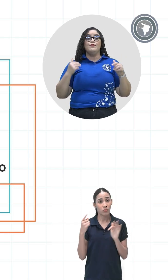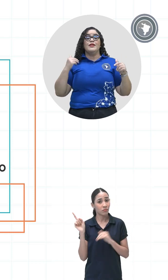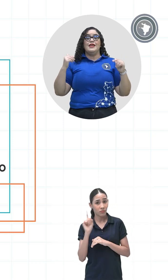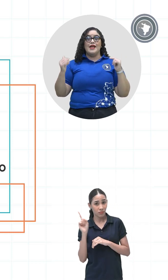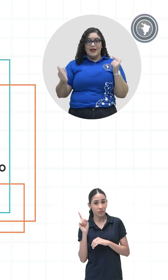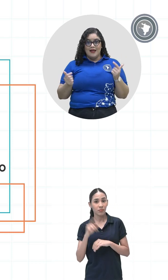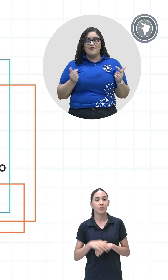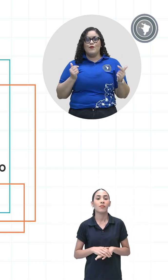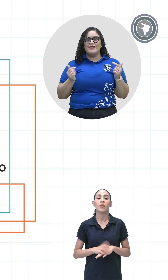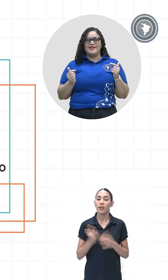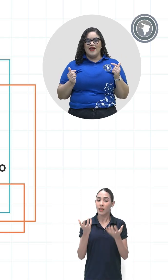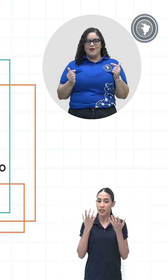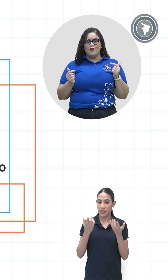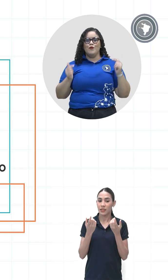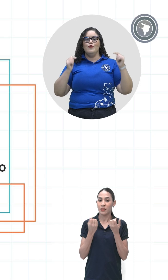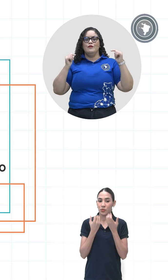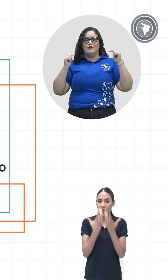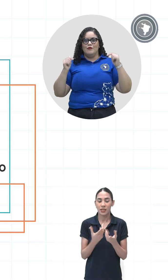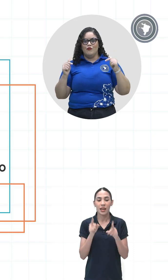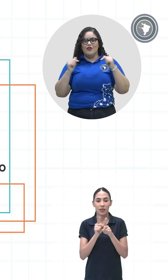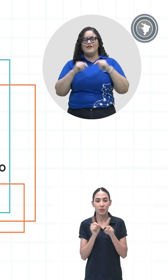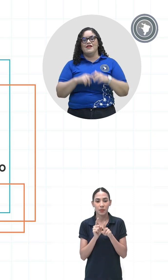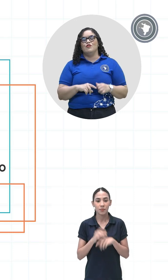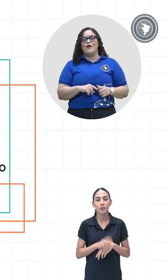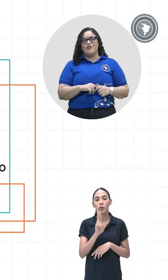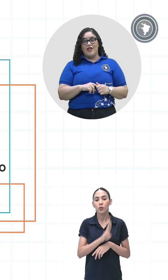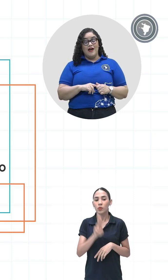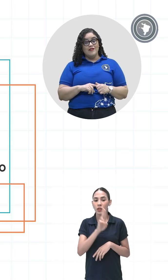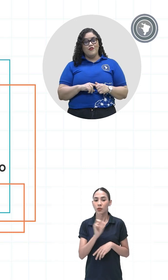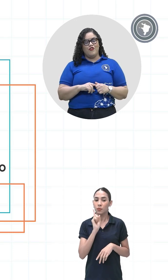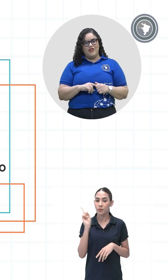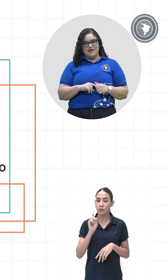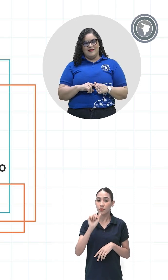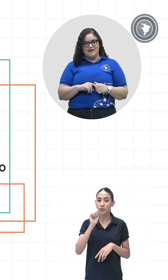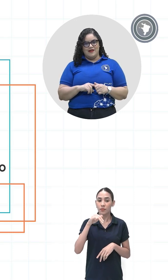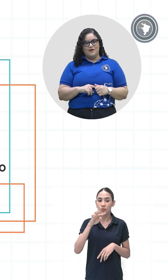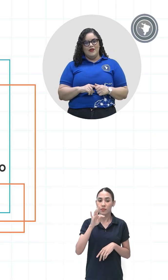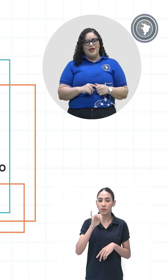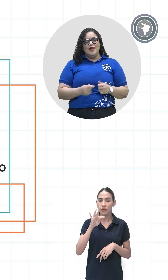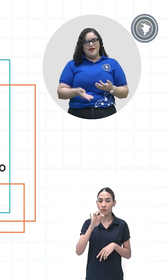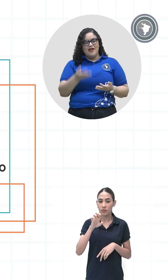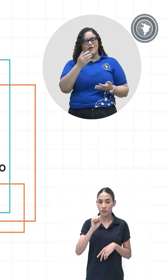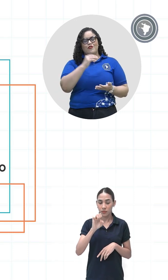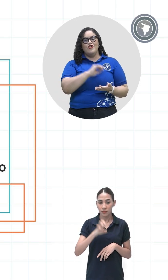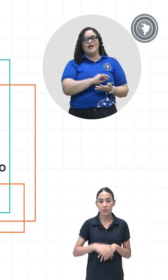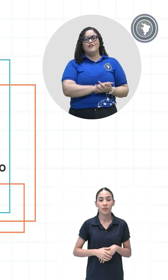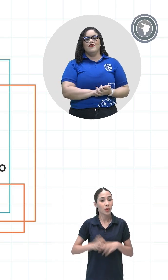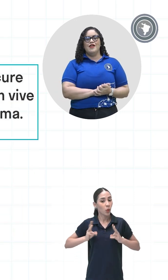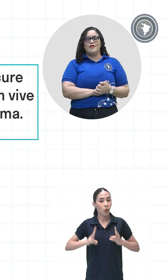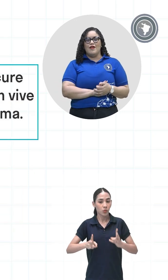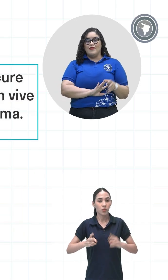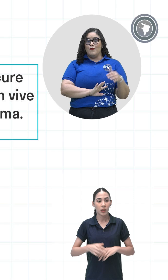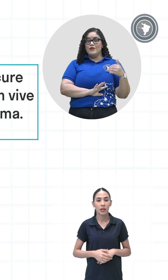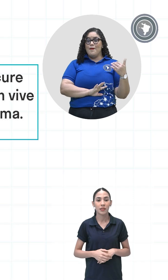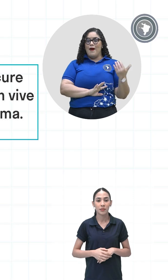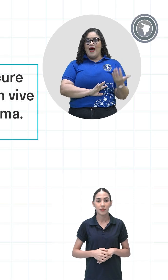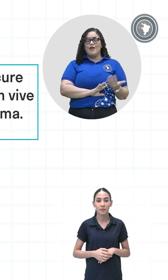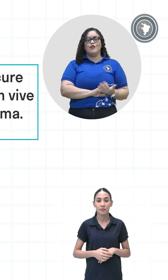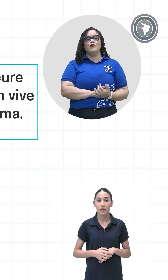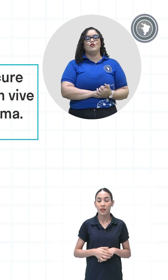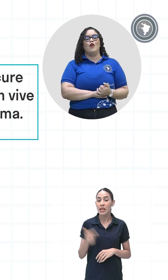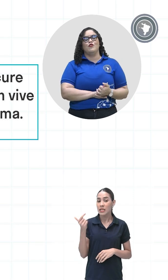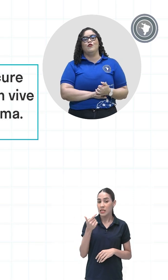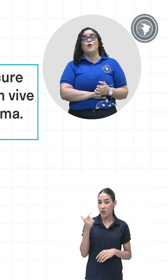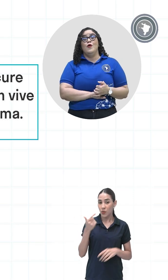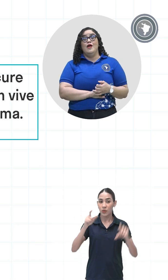não é? E ele quis expressar isto utilizando esta antítese. E indo adiante, na segunda